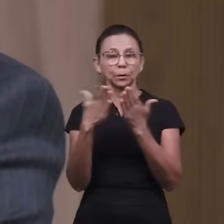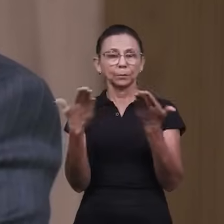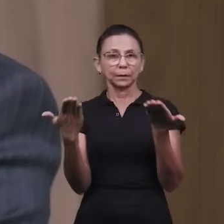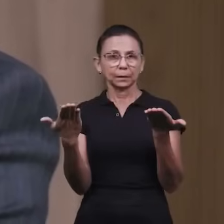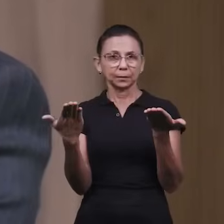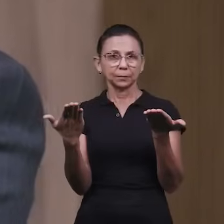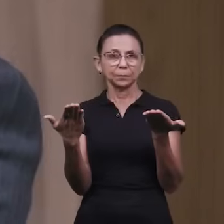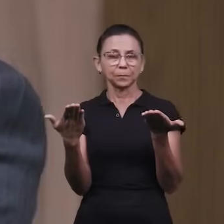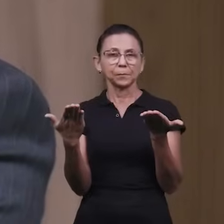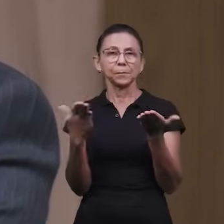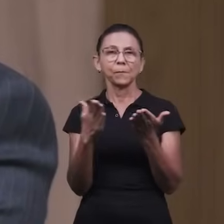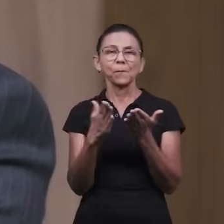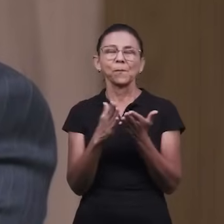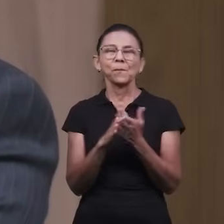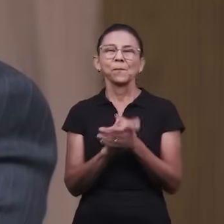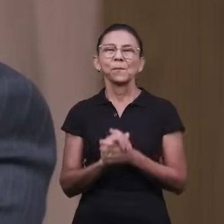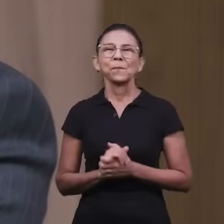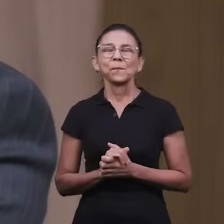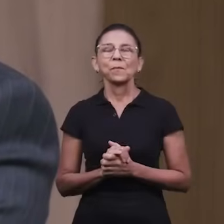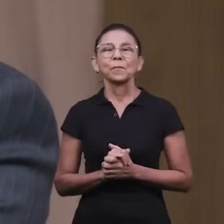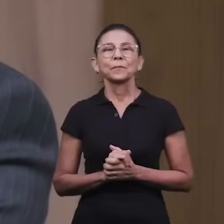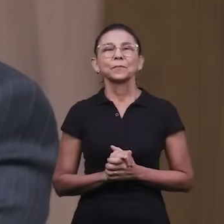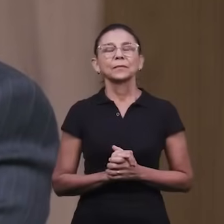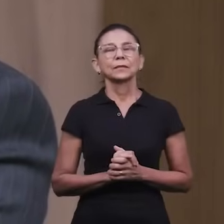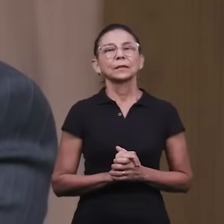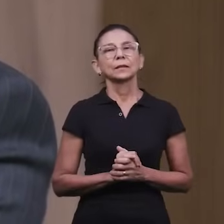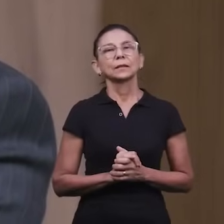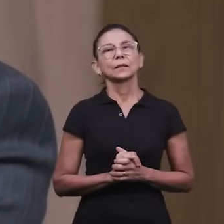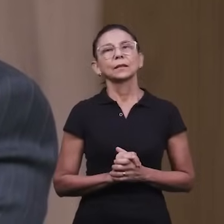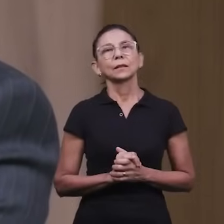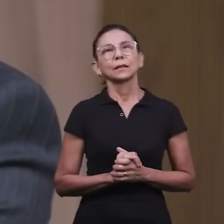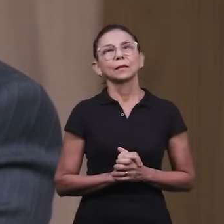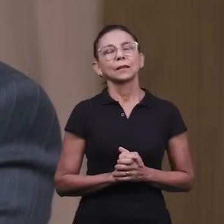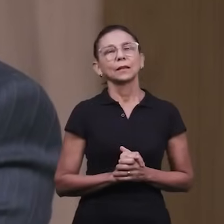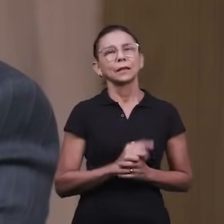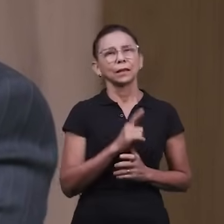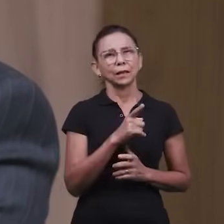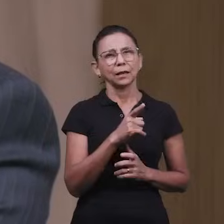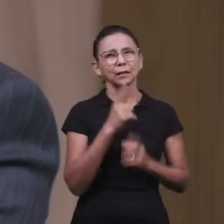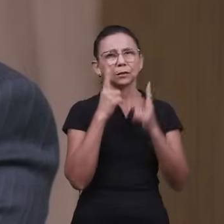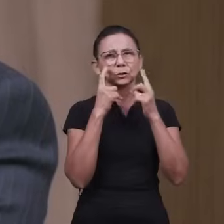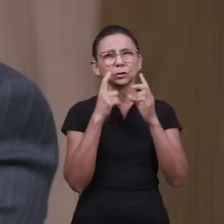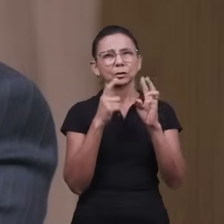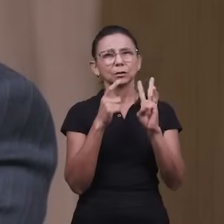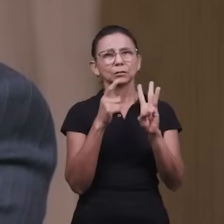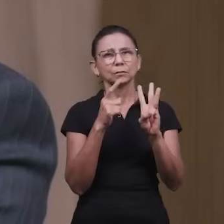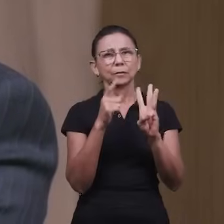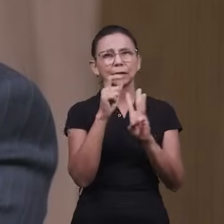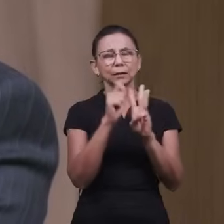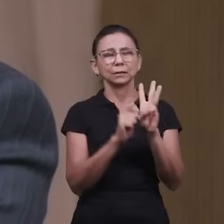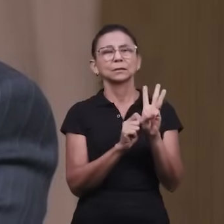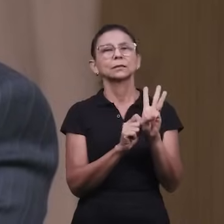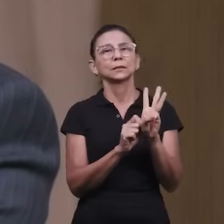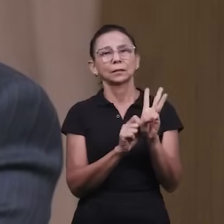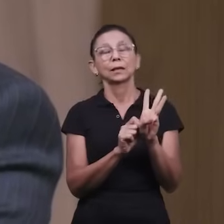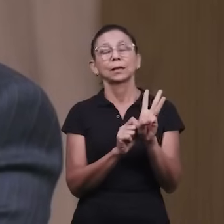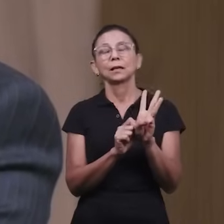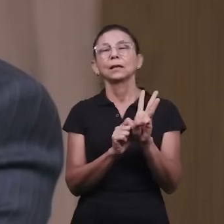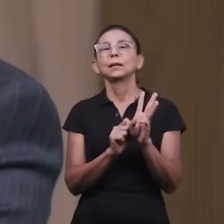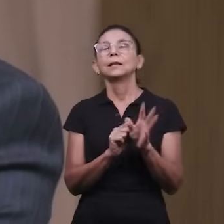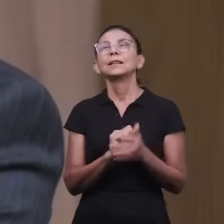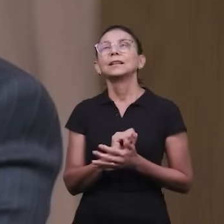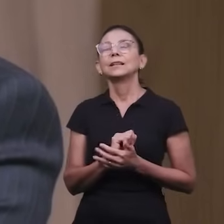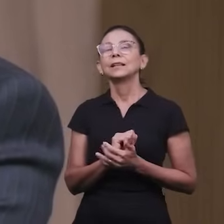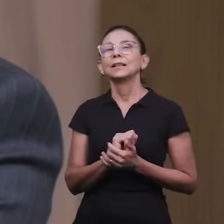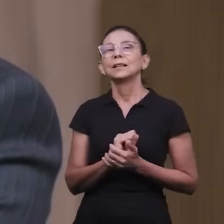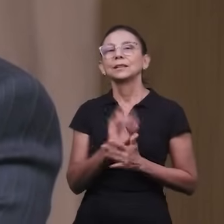palavra e a experiência que ela estava chorando há 3 meses, há cerca de 3 meses, né? E o Senhor Jesus